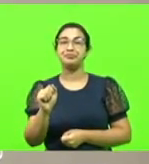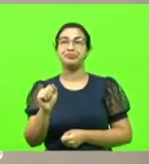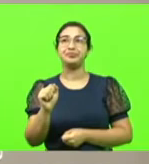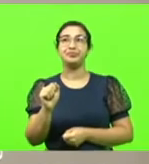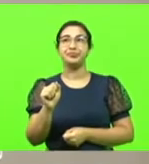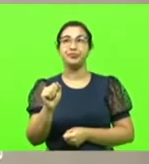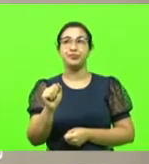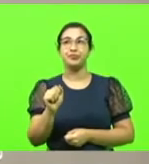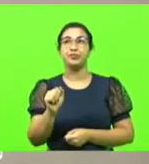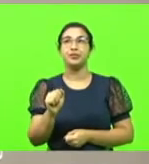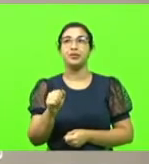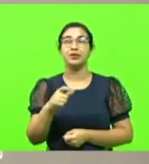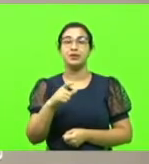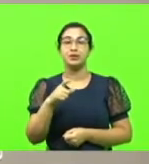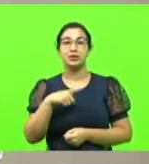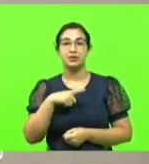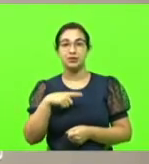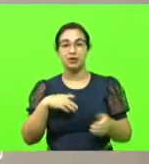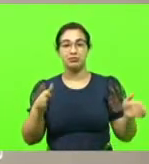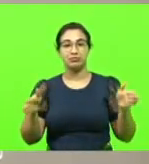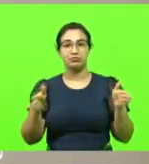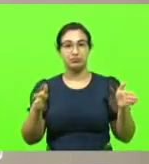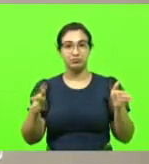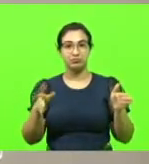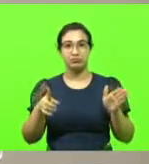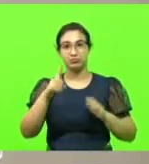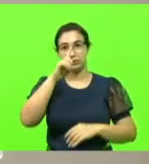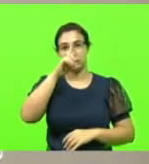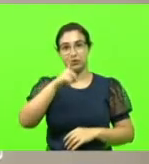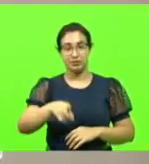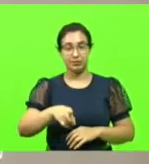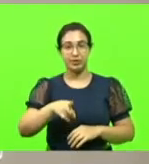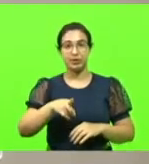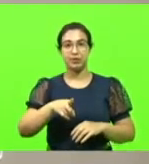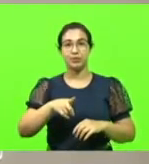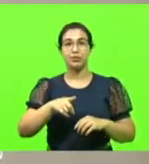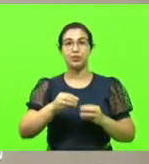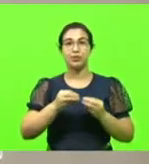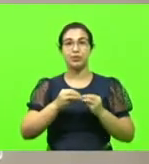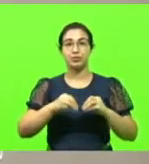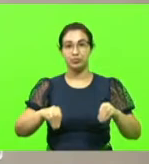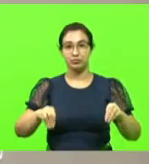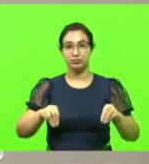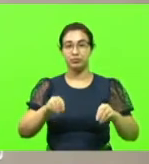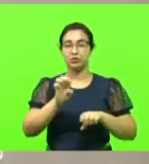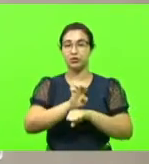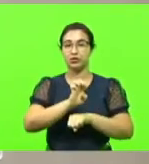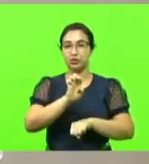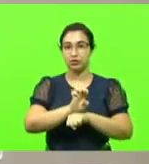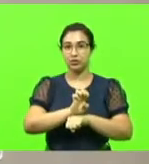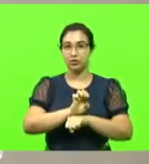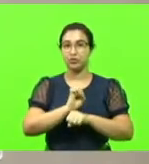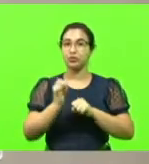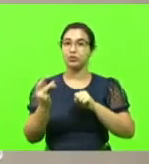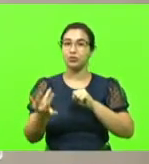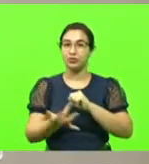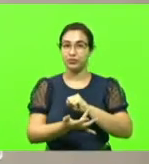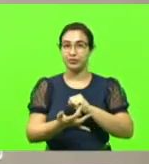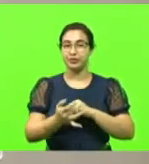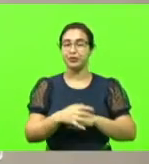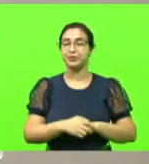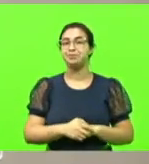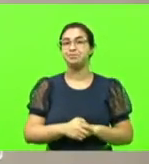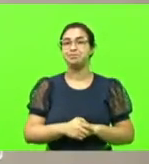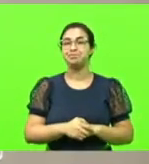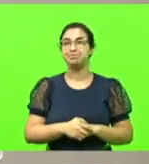enquanto vigorar a decretação estadual de calamidade pública decorrente da pandemia de Covid-19, adota outras providências. Parecer da Comissão